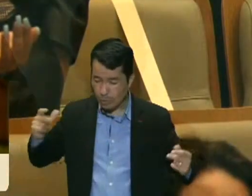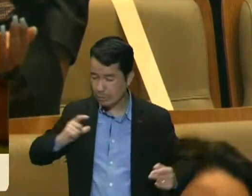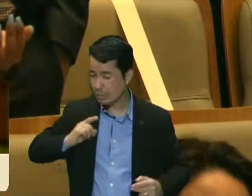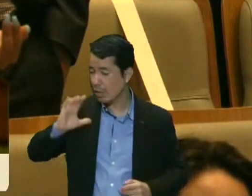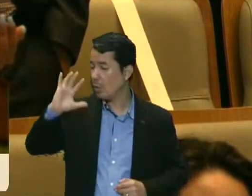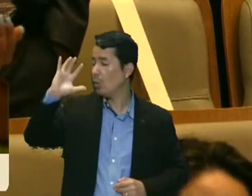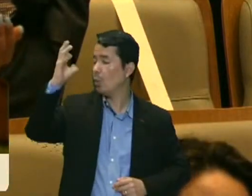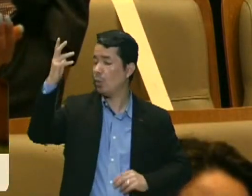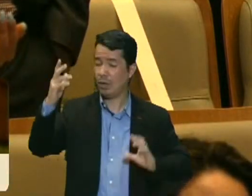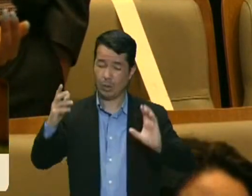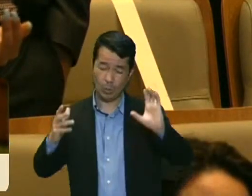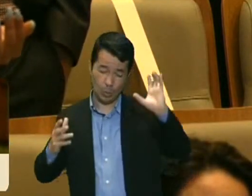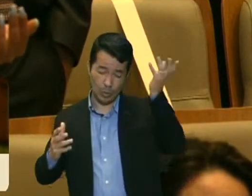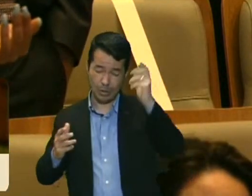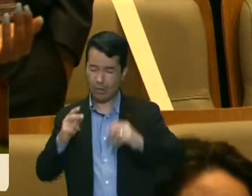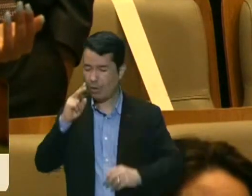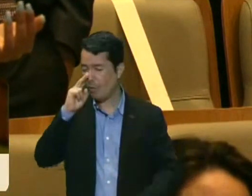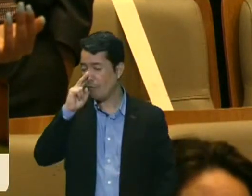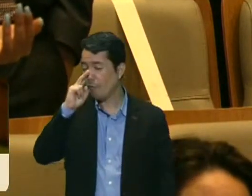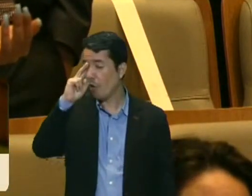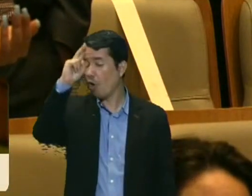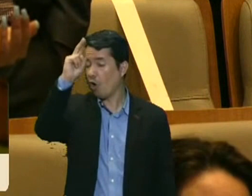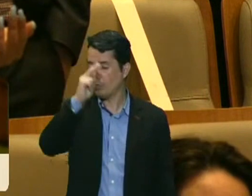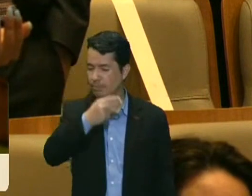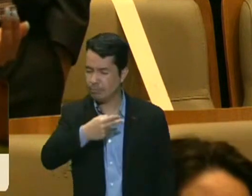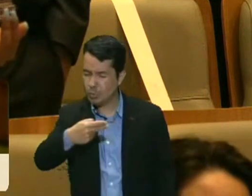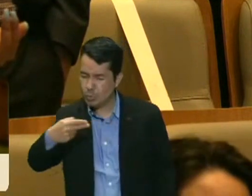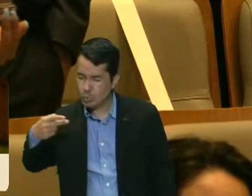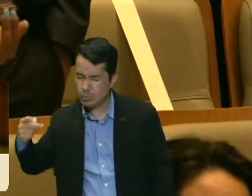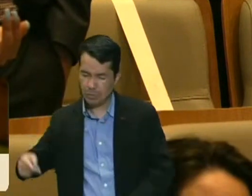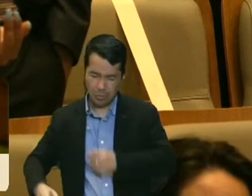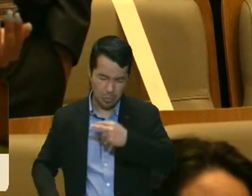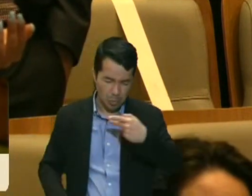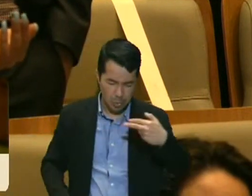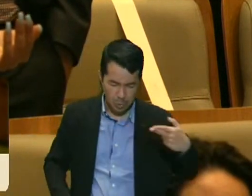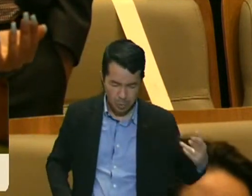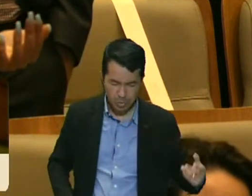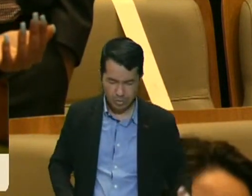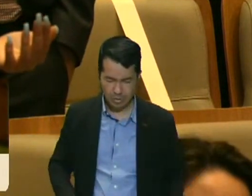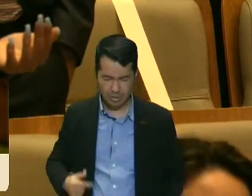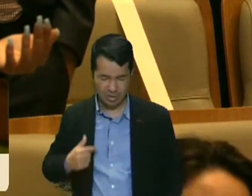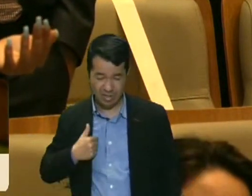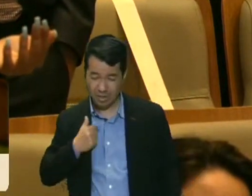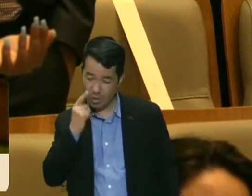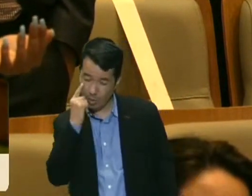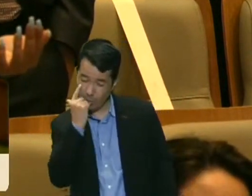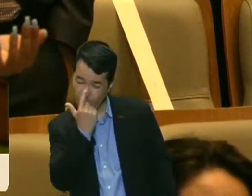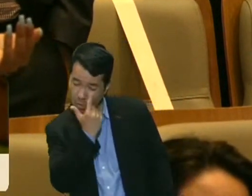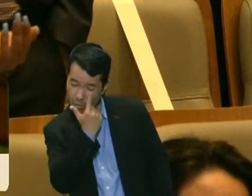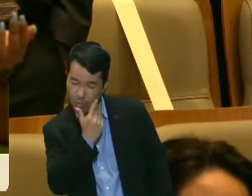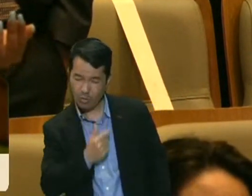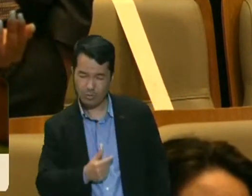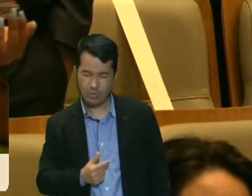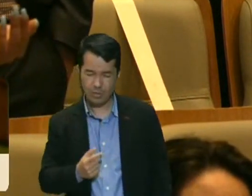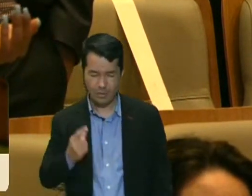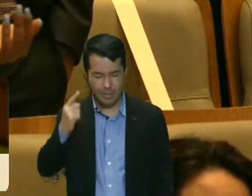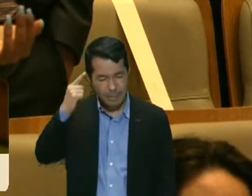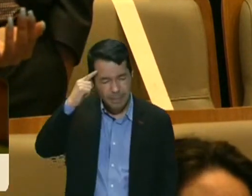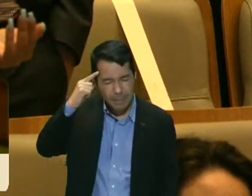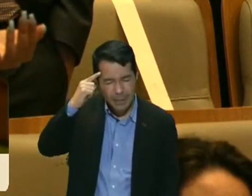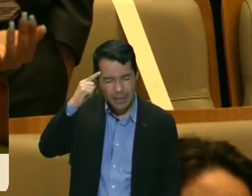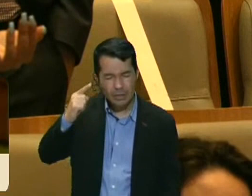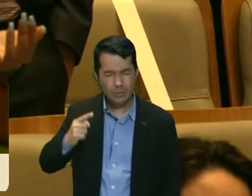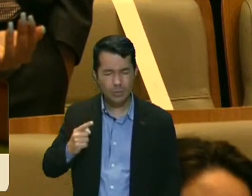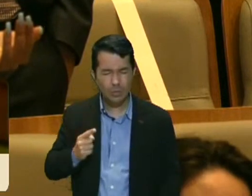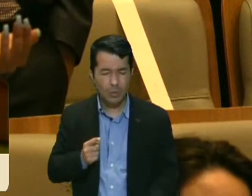Quantas vezes os meus olhos, os meus pensamentos, o meu coração está muito mais